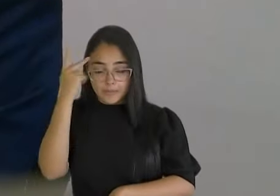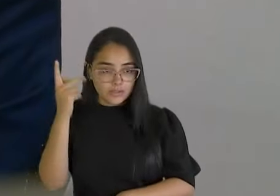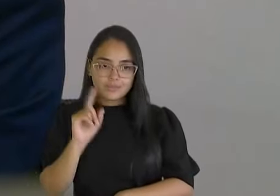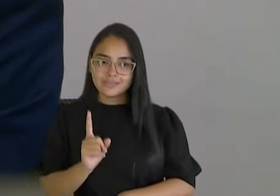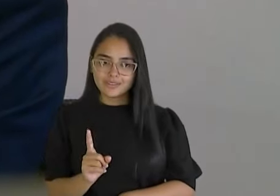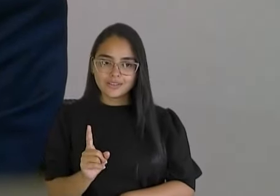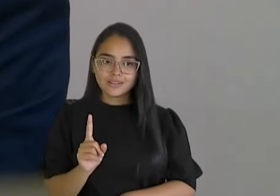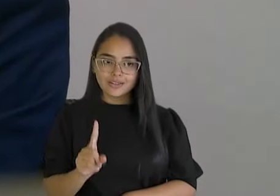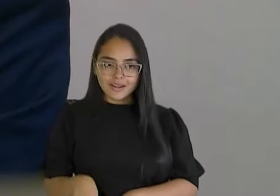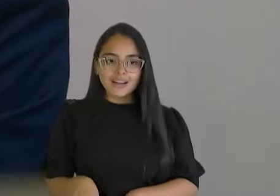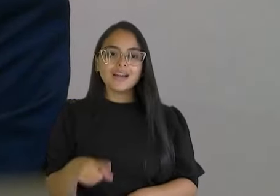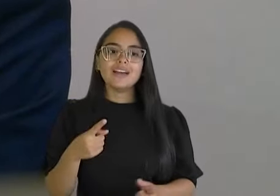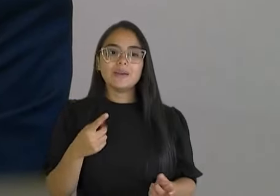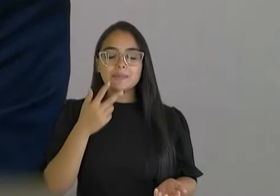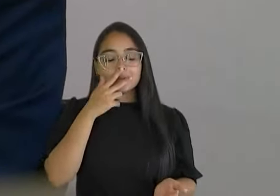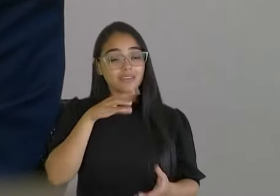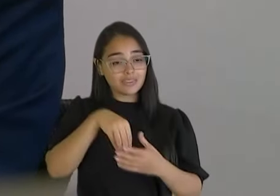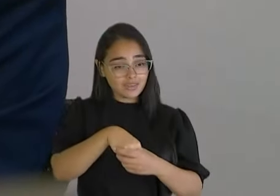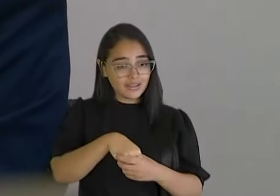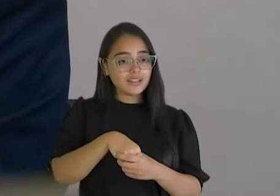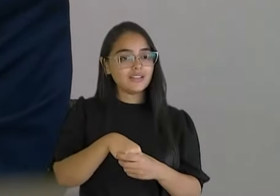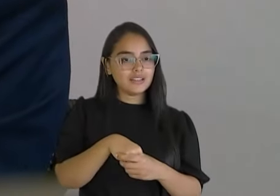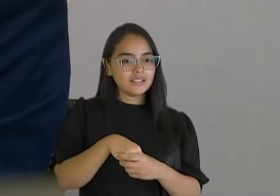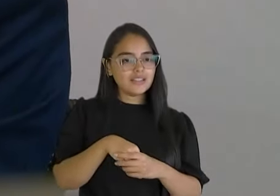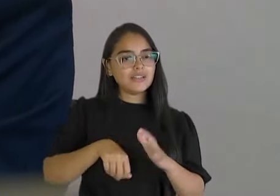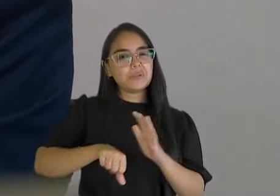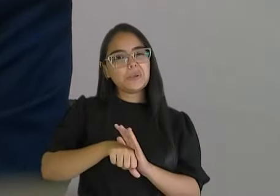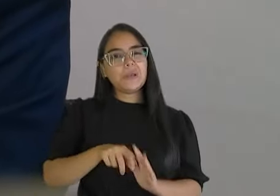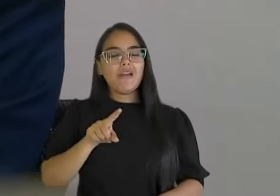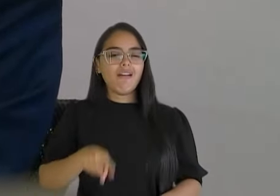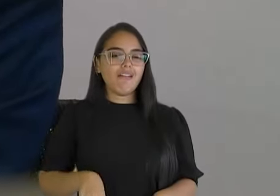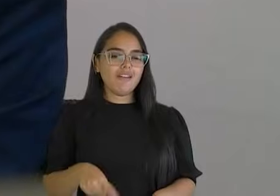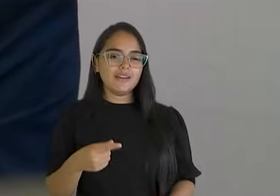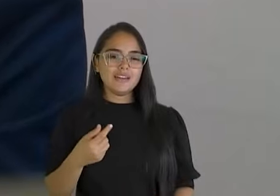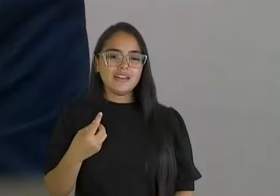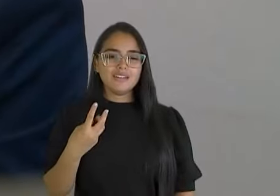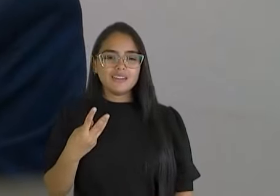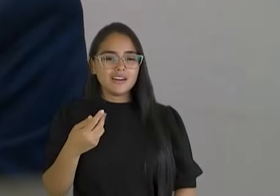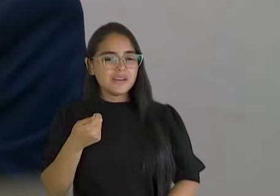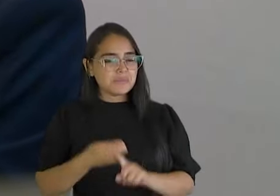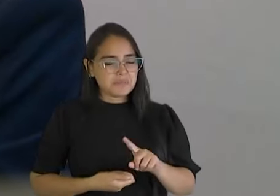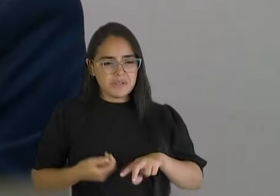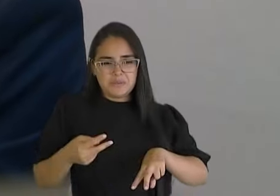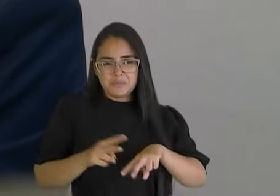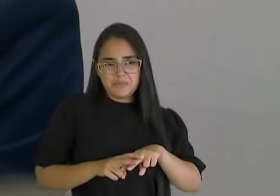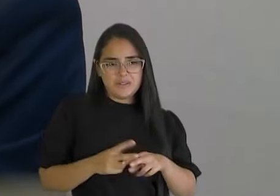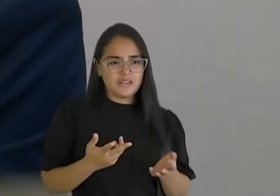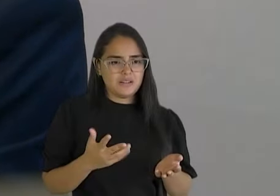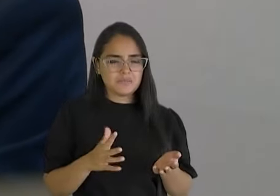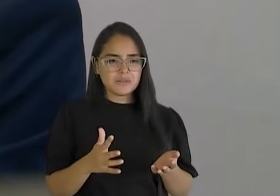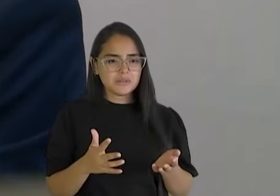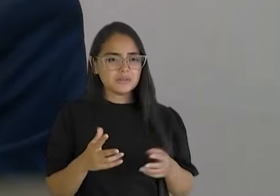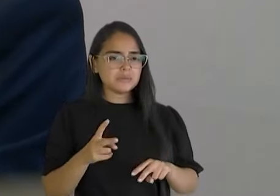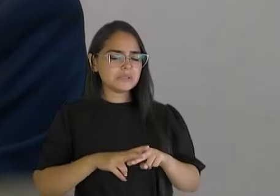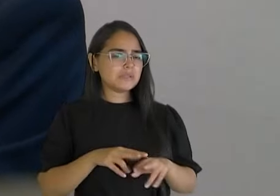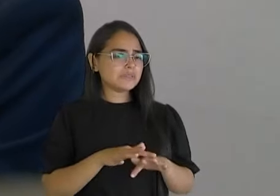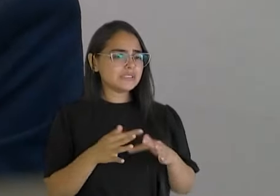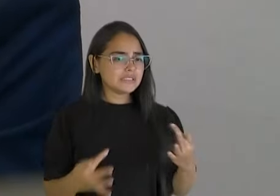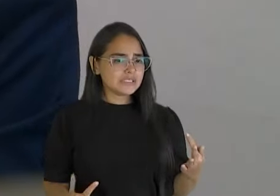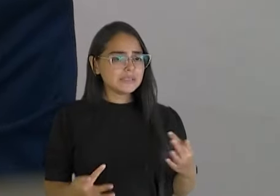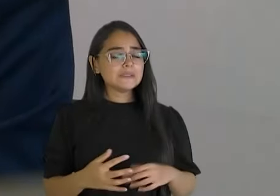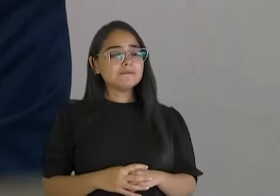como uma contravenção penal, mas que é uma pena muito baixa, é uma pena de 3 meses a 1 ano, né, com uma prisão simples, como a